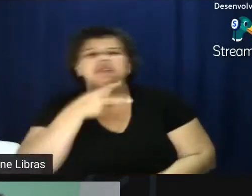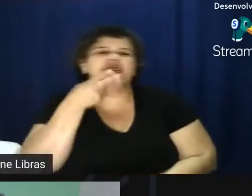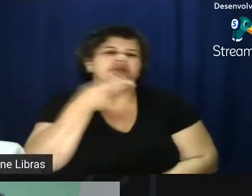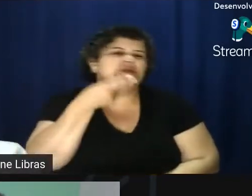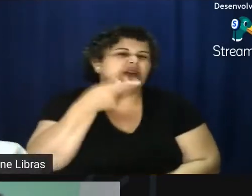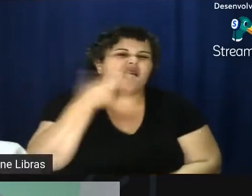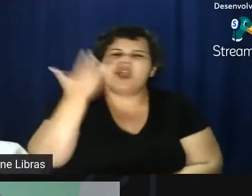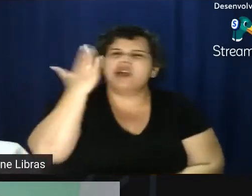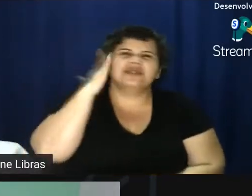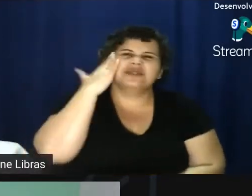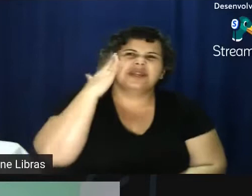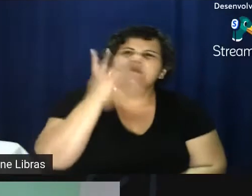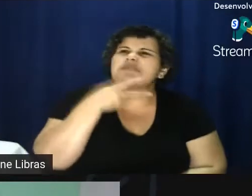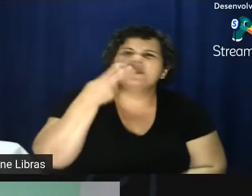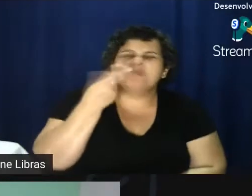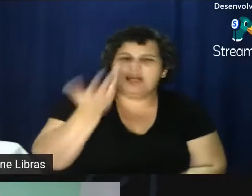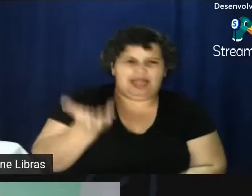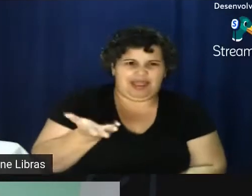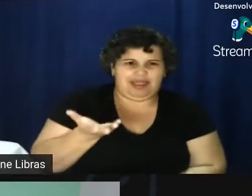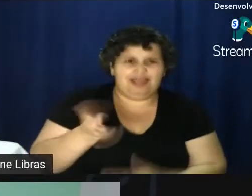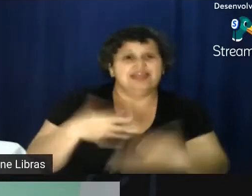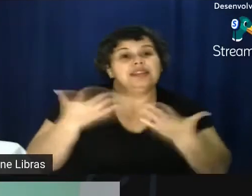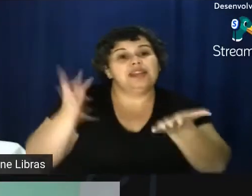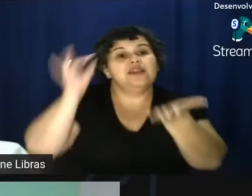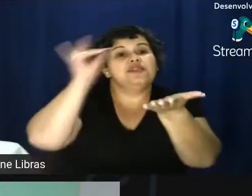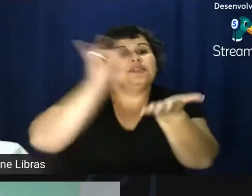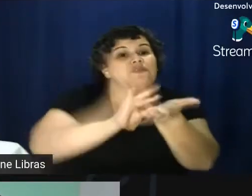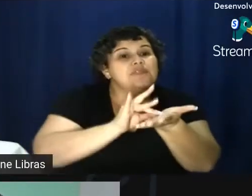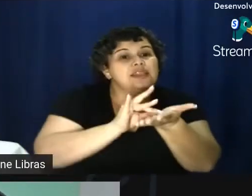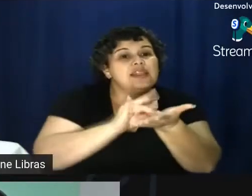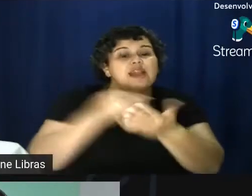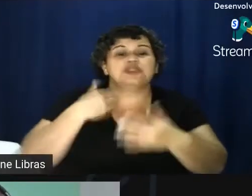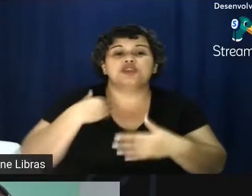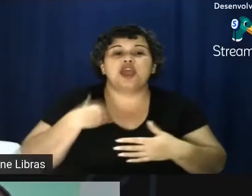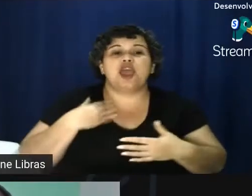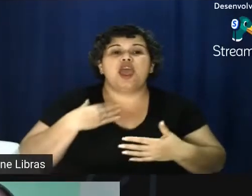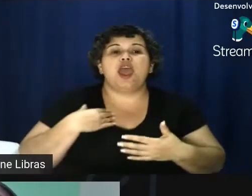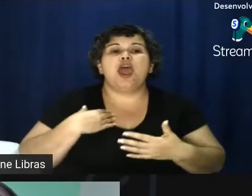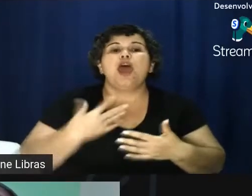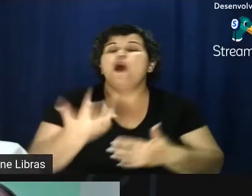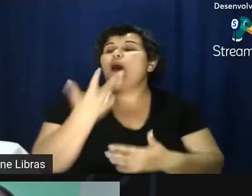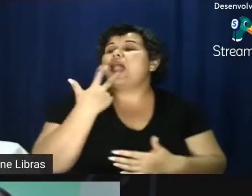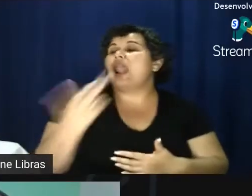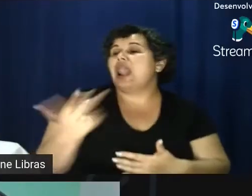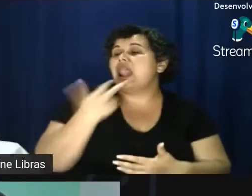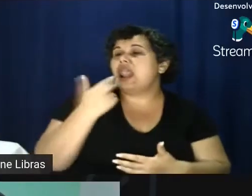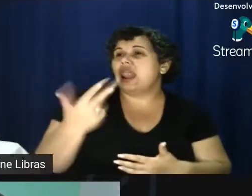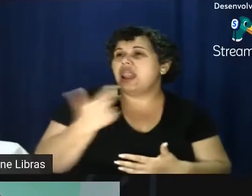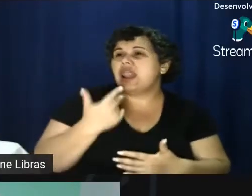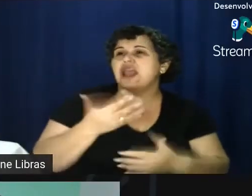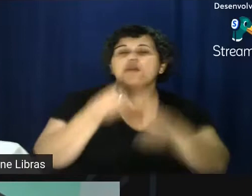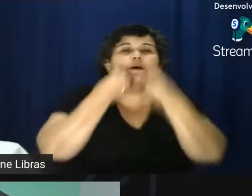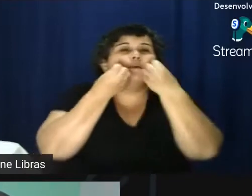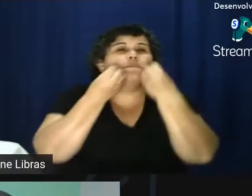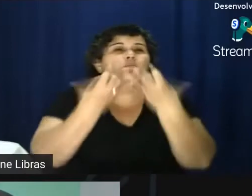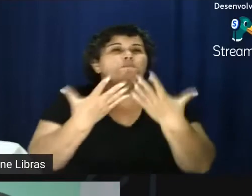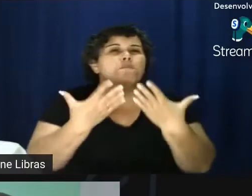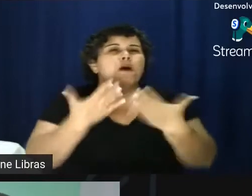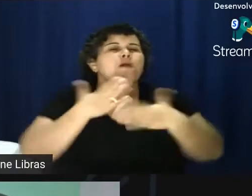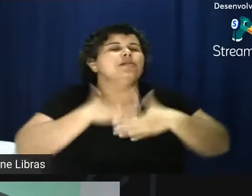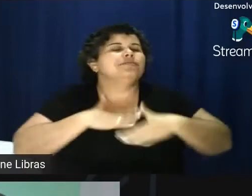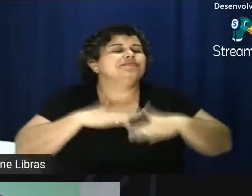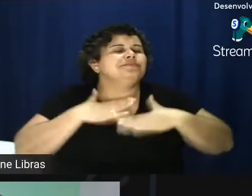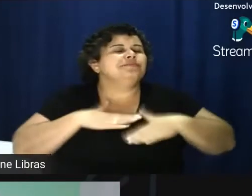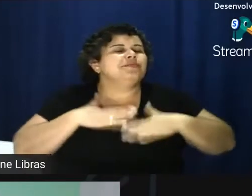verdade, a minha língua de conforto é a língua de sinais até hoje, né? Meu português para mim é um pouco